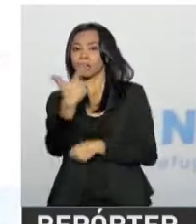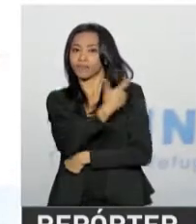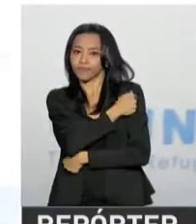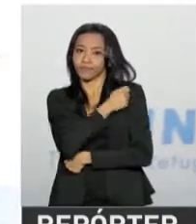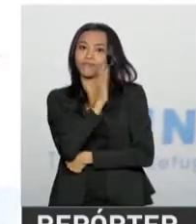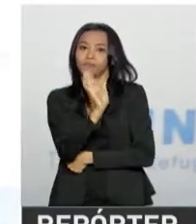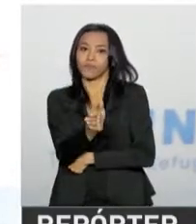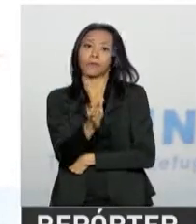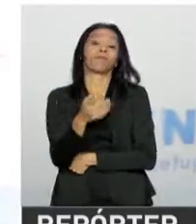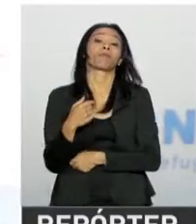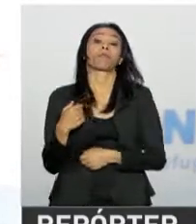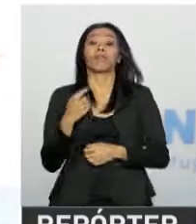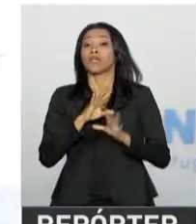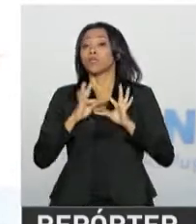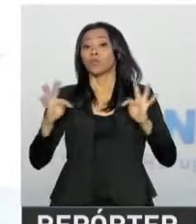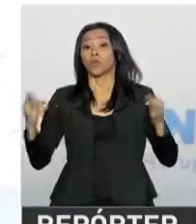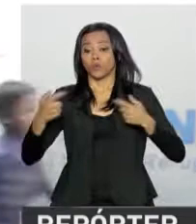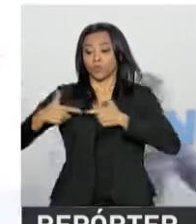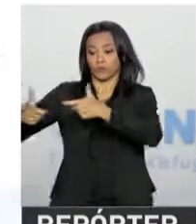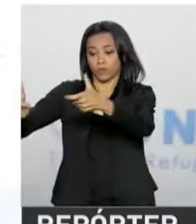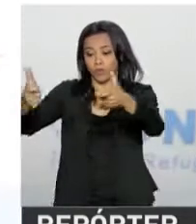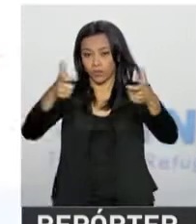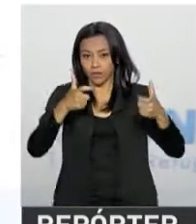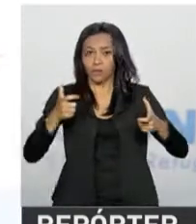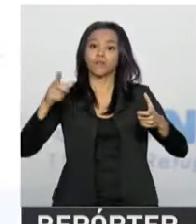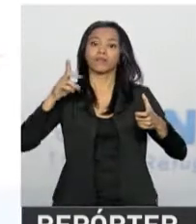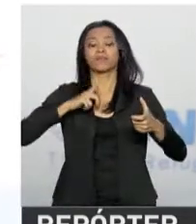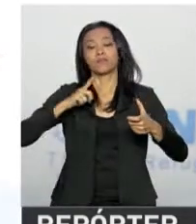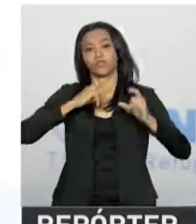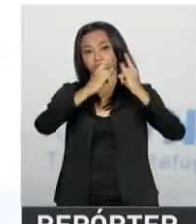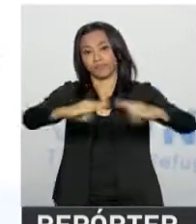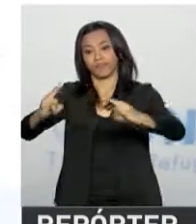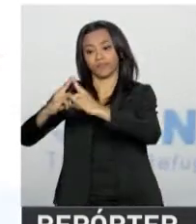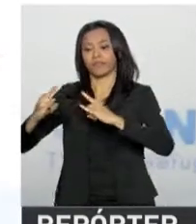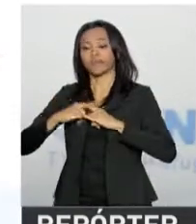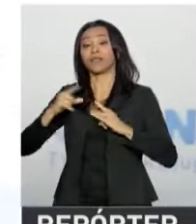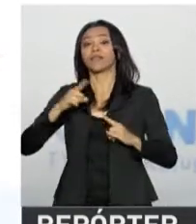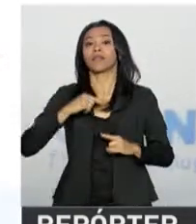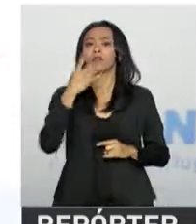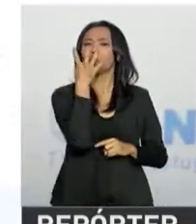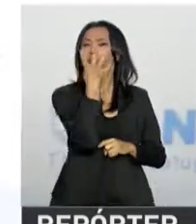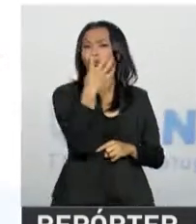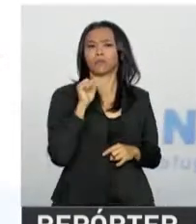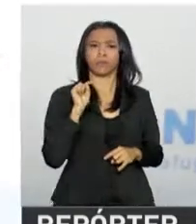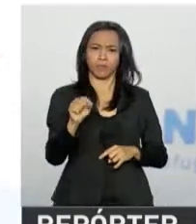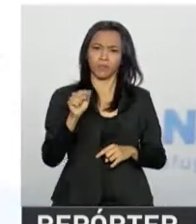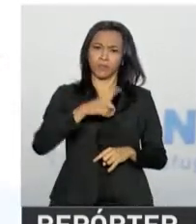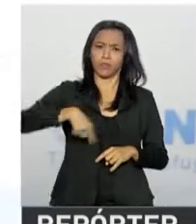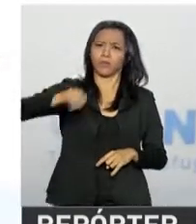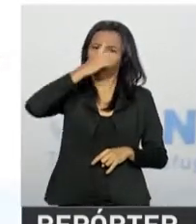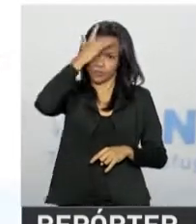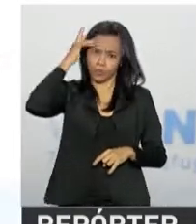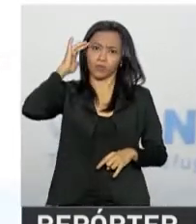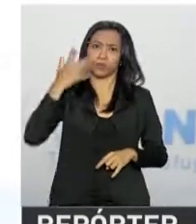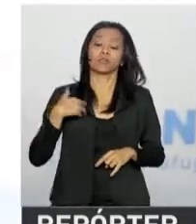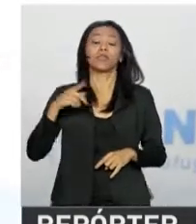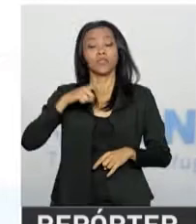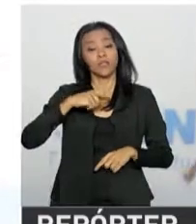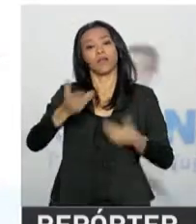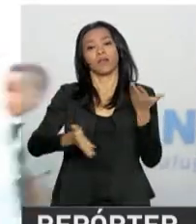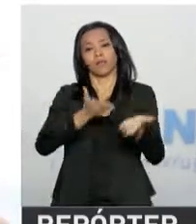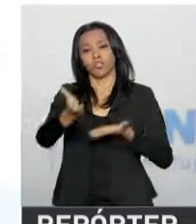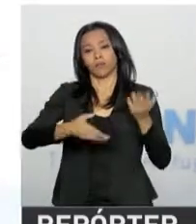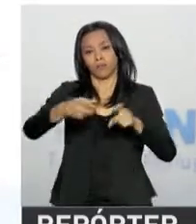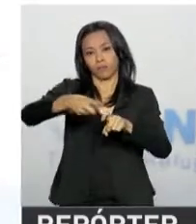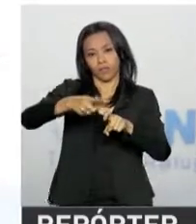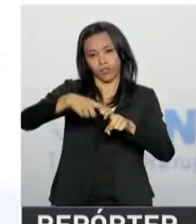No total, os locais de recolhimentos atendem cerca de 4 mil venezuelanos e oferecem também atendimentos